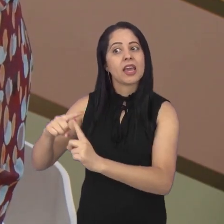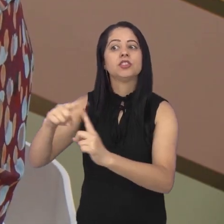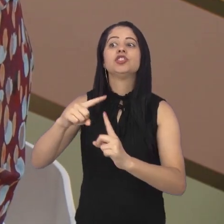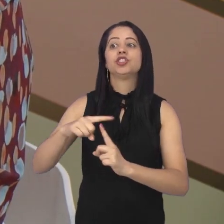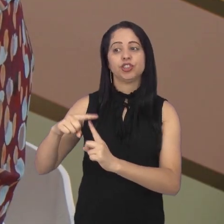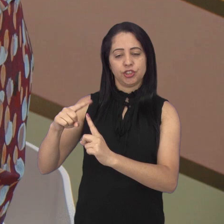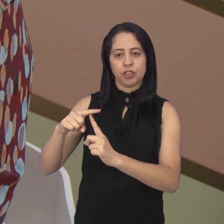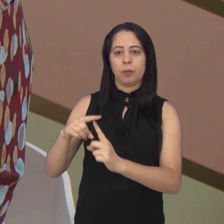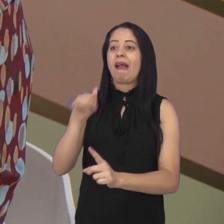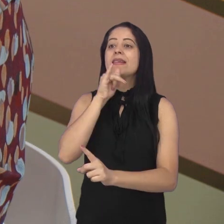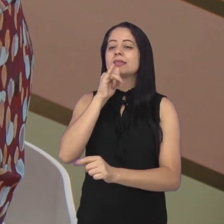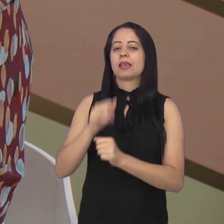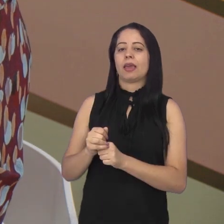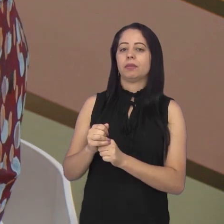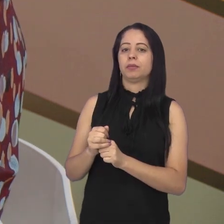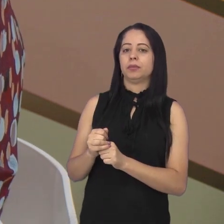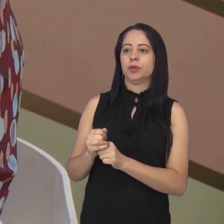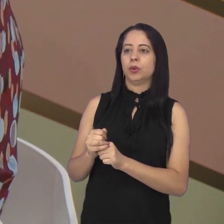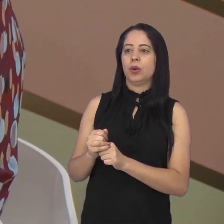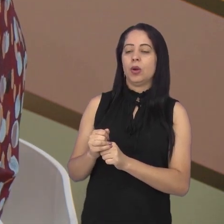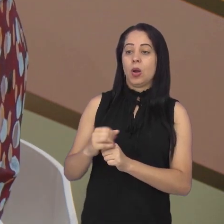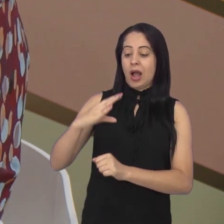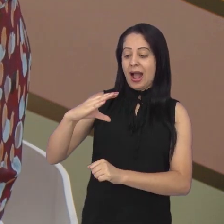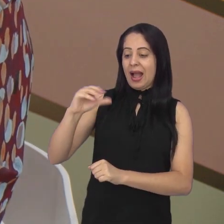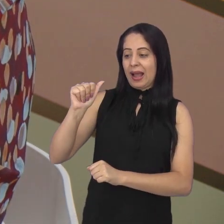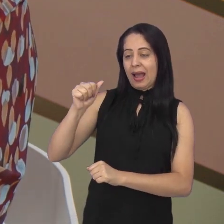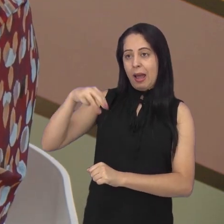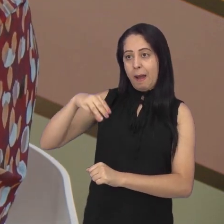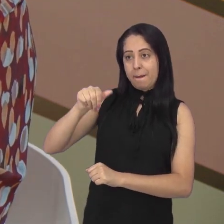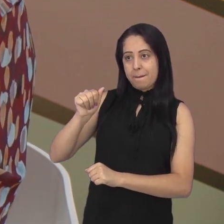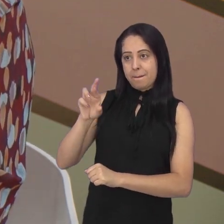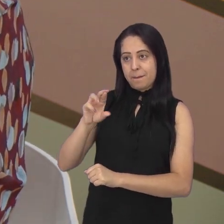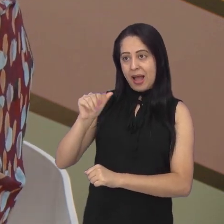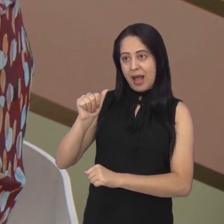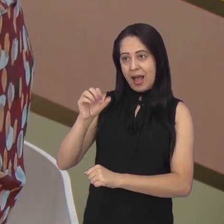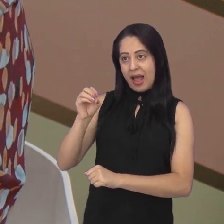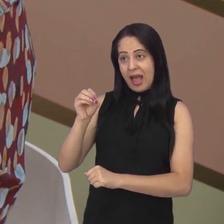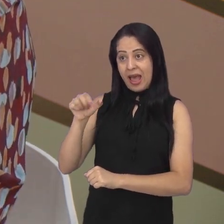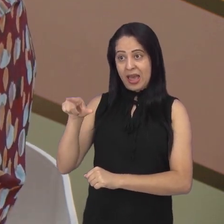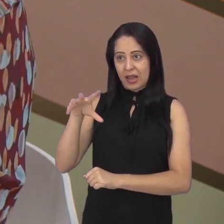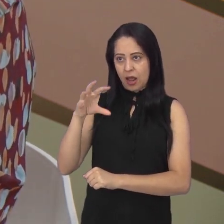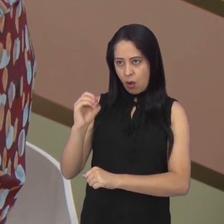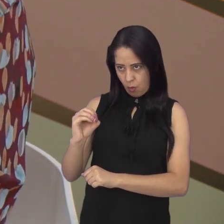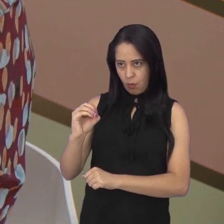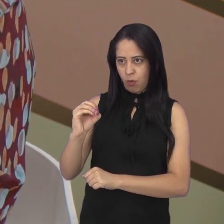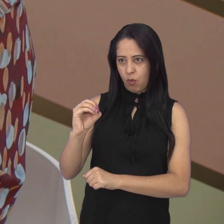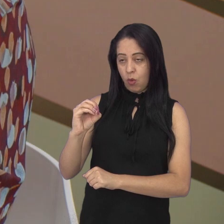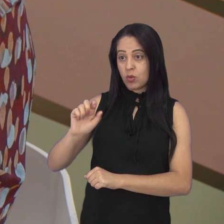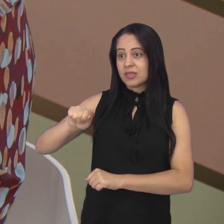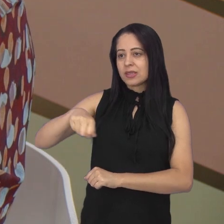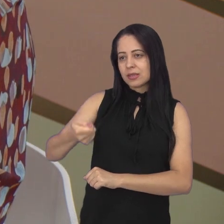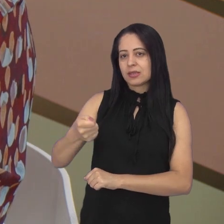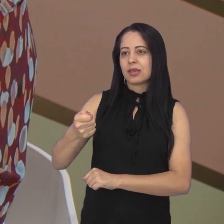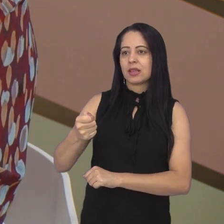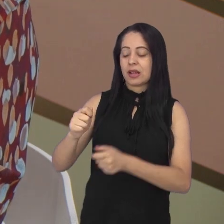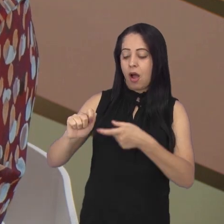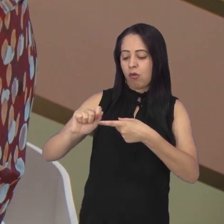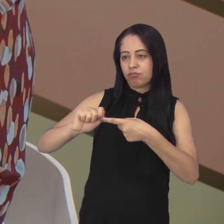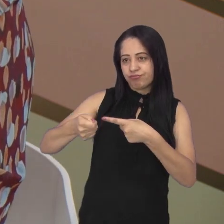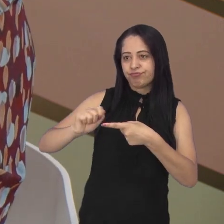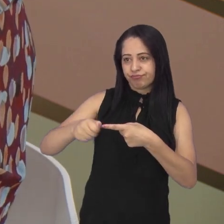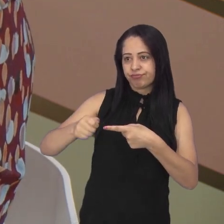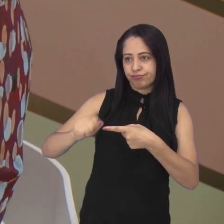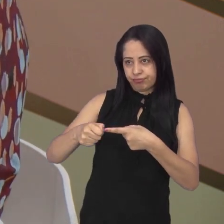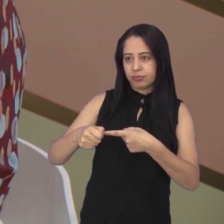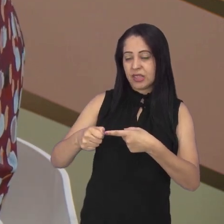a alergia, assim, ao alimento mais comum na infância e pode ser uma das primeiras manifestações de alergia. Tem aquele bebê que